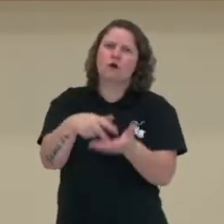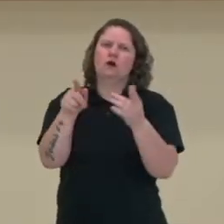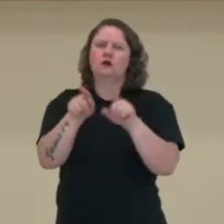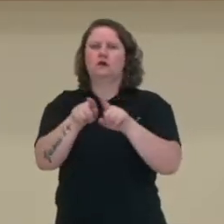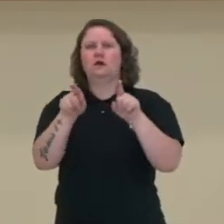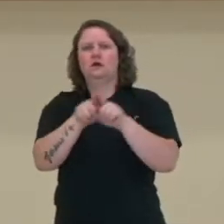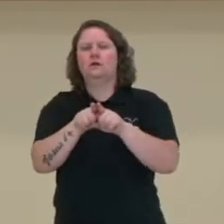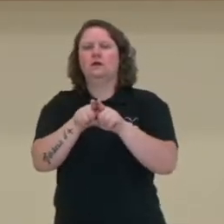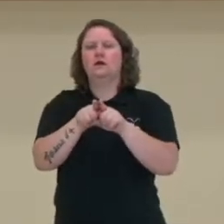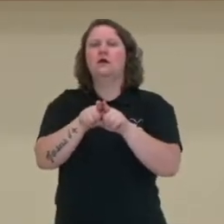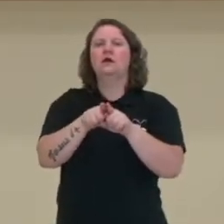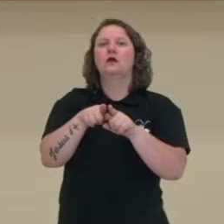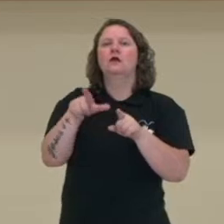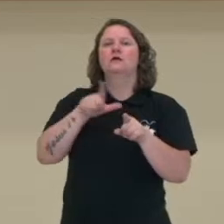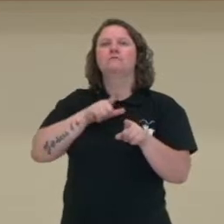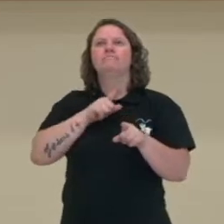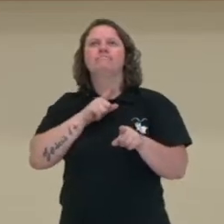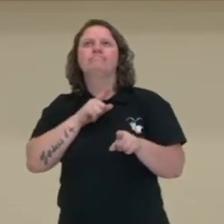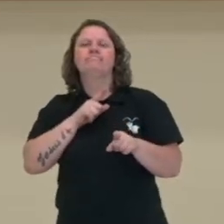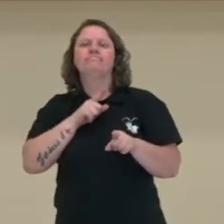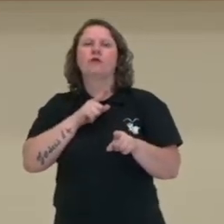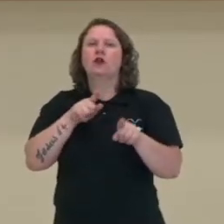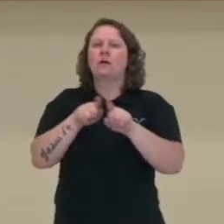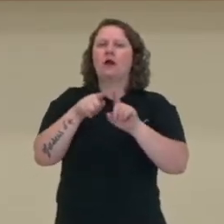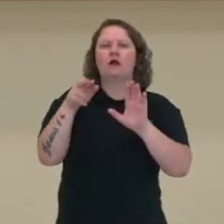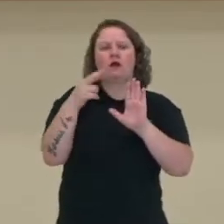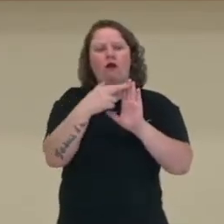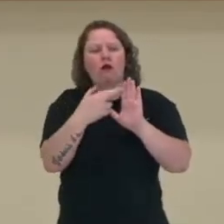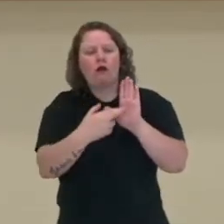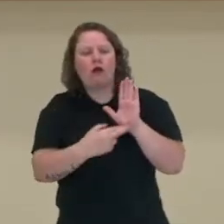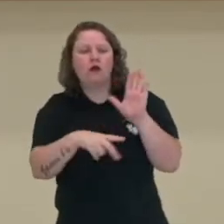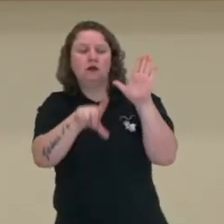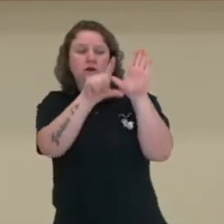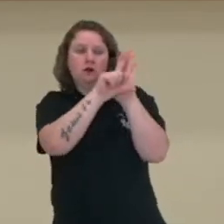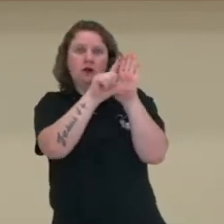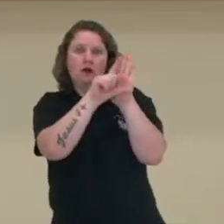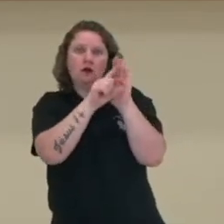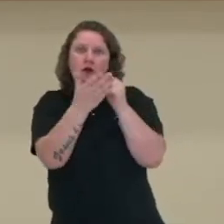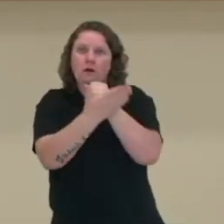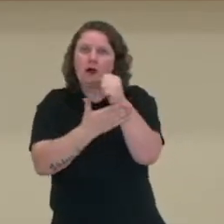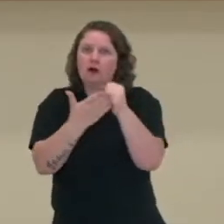carga de pensamentos, de regras e leis baseada nessa